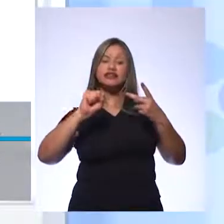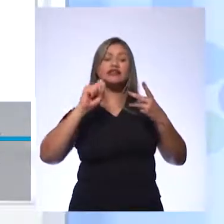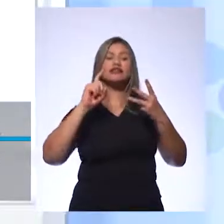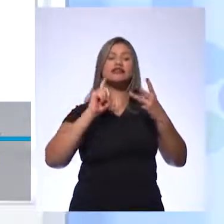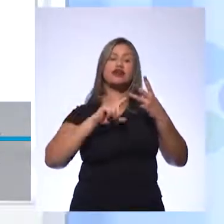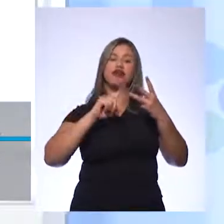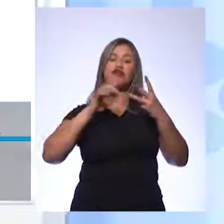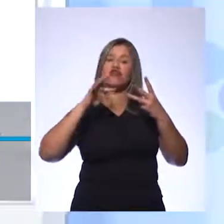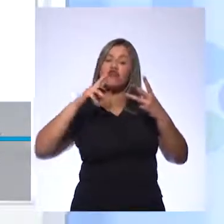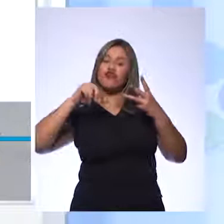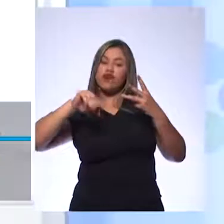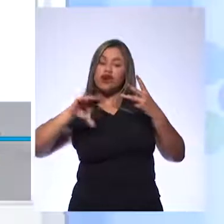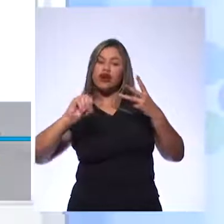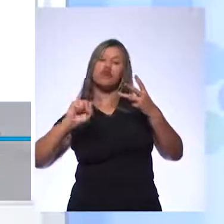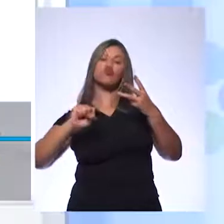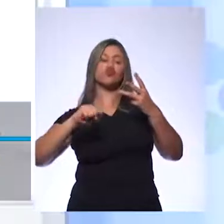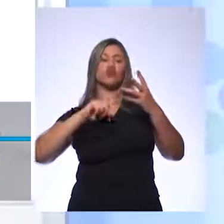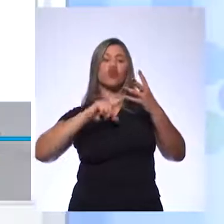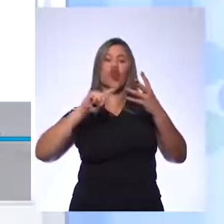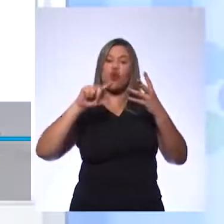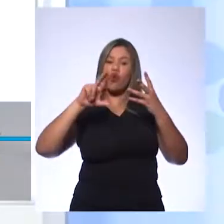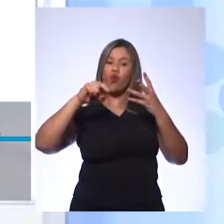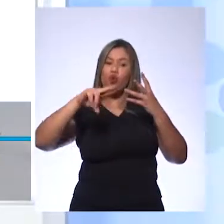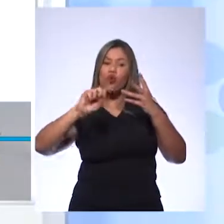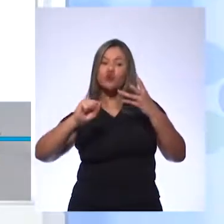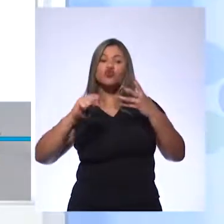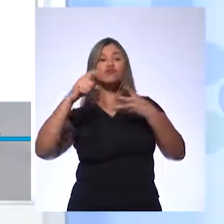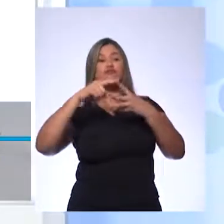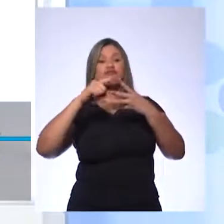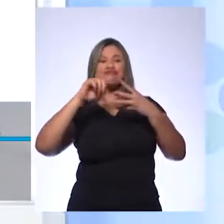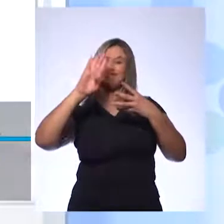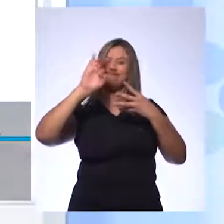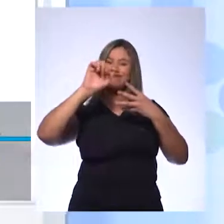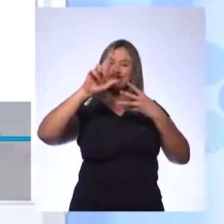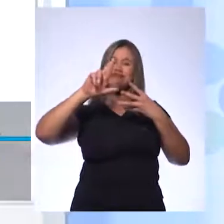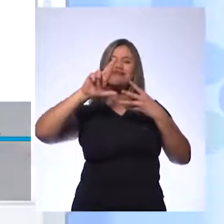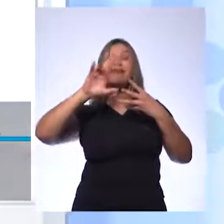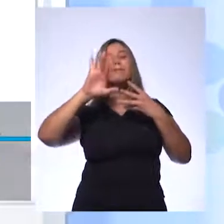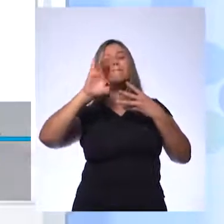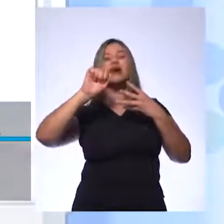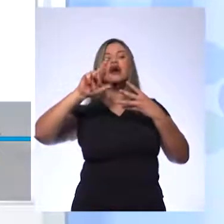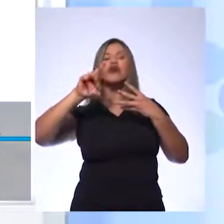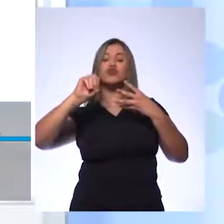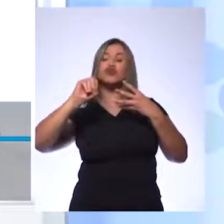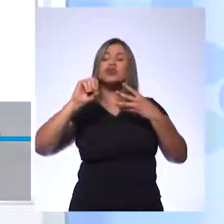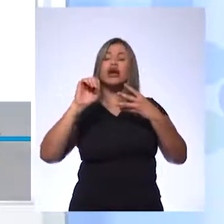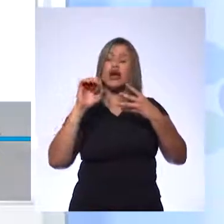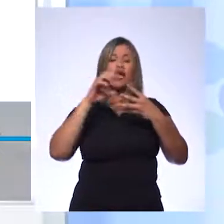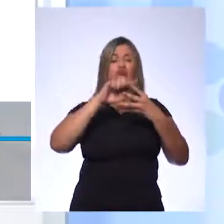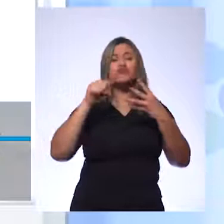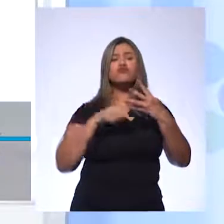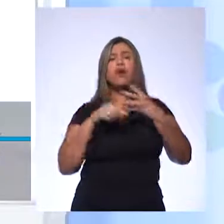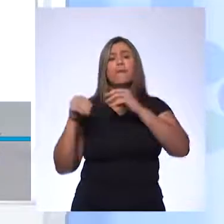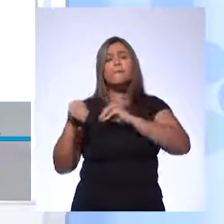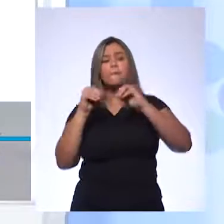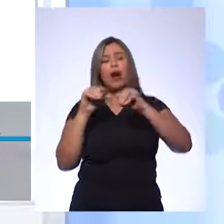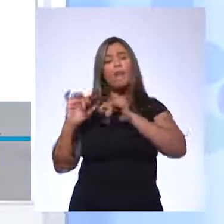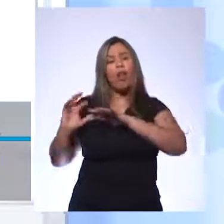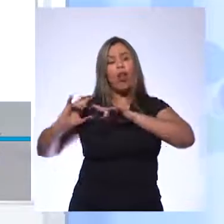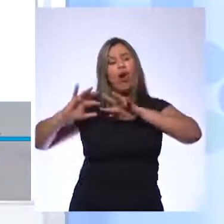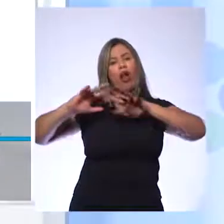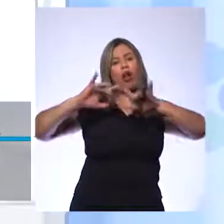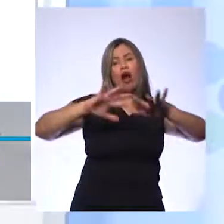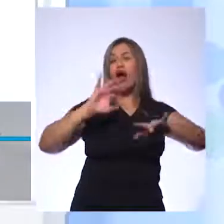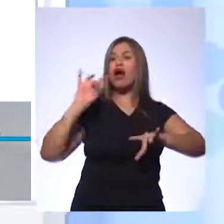e Esses povos eles começaram a chegar no império romano e cada um com a sua cultura com a sua língua com a